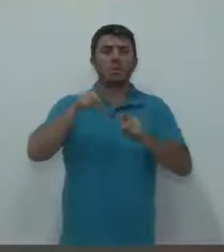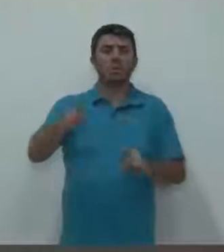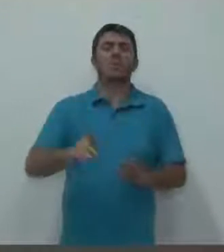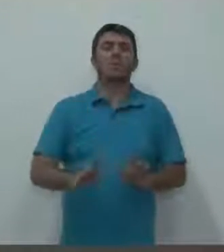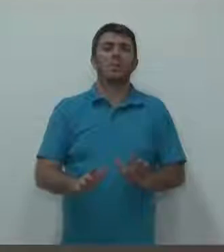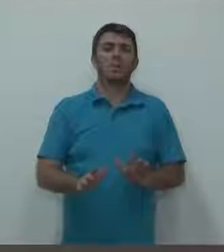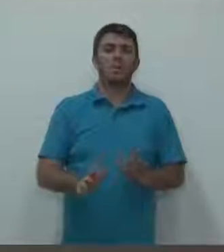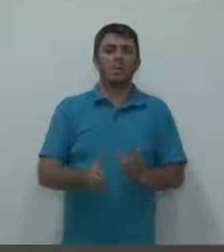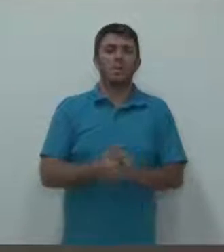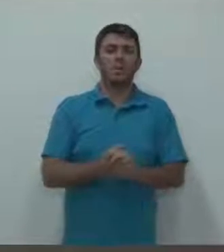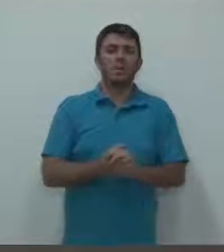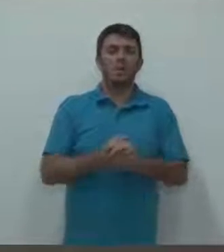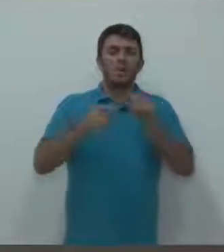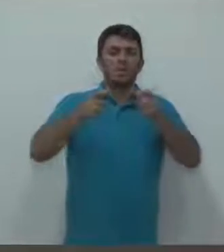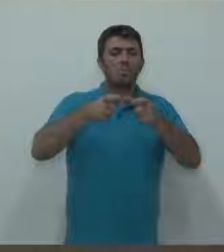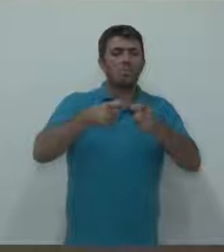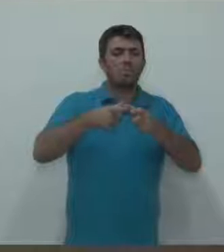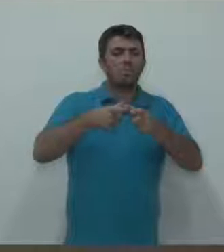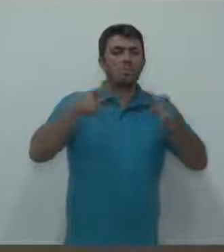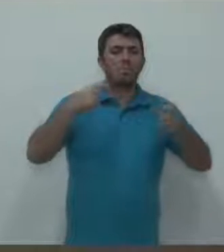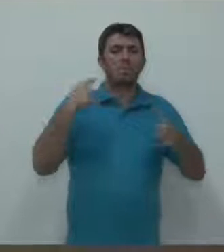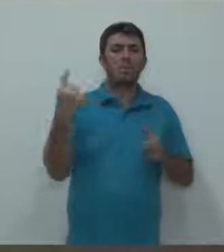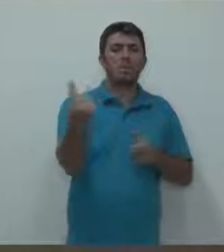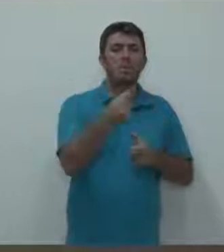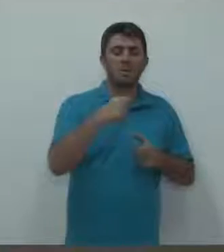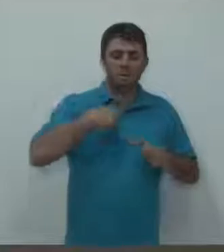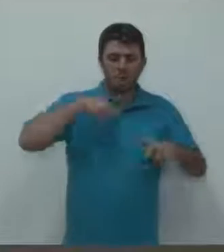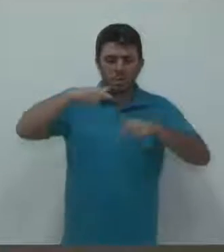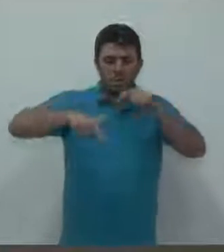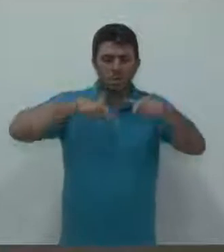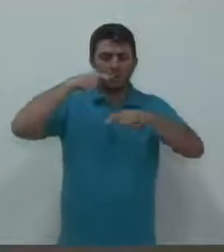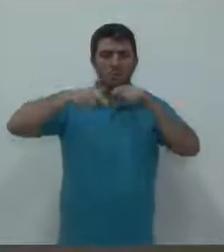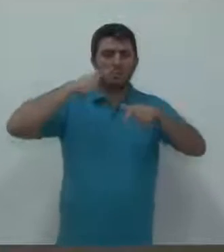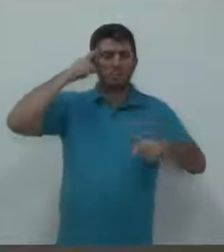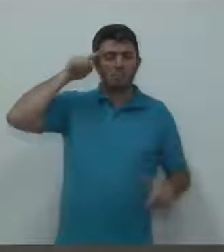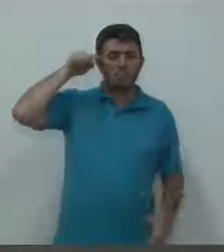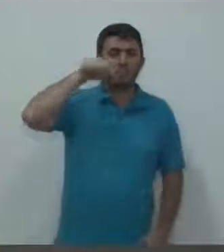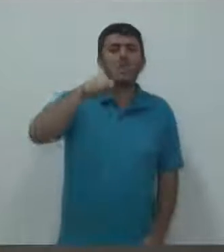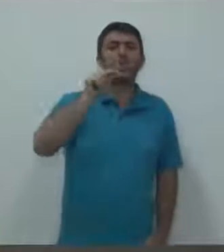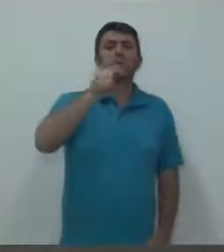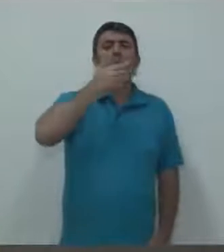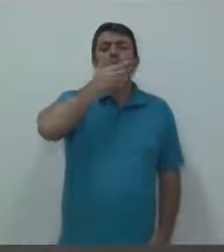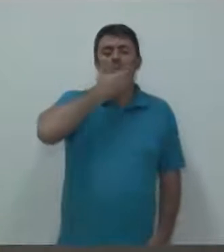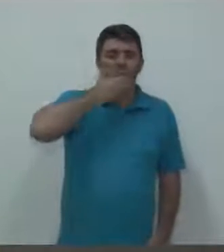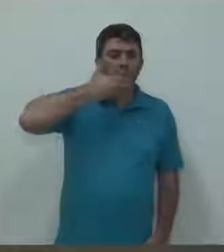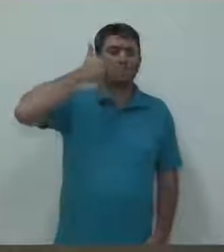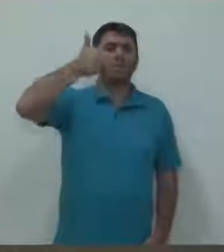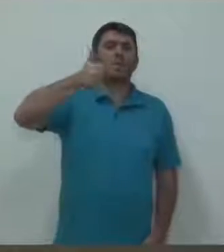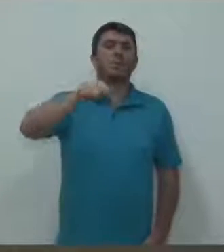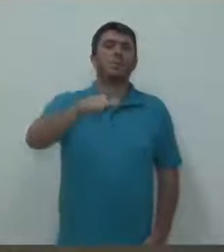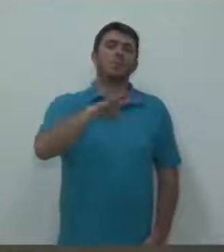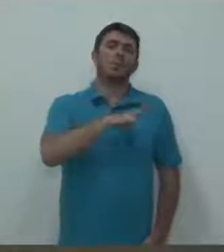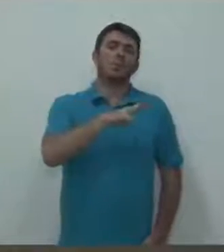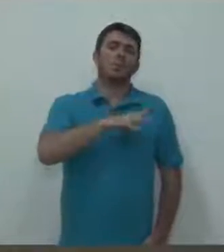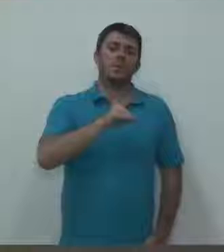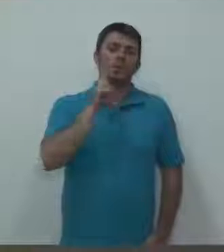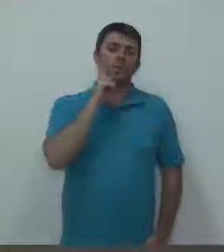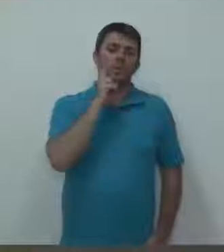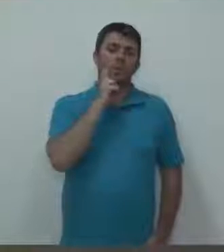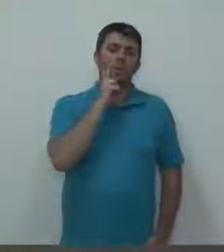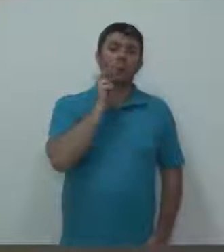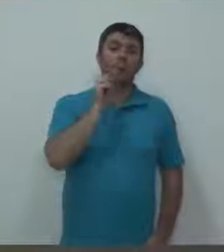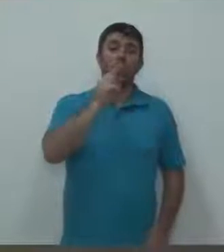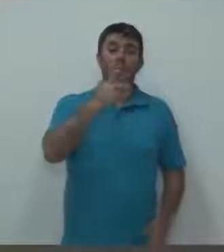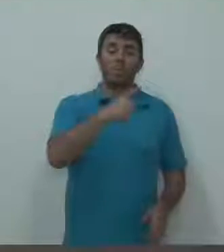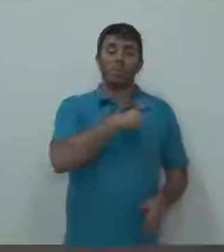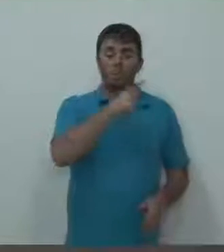maioria aqui está trabalhando pensando no que seja melhor. E há, naturalmente, aqueles fazendo uso político.